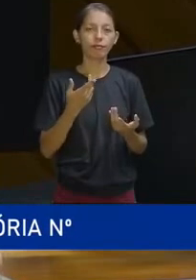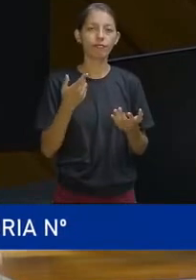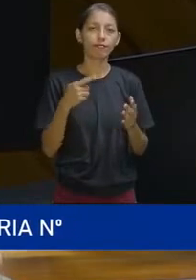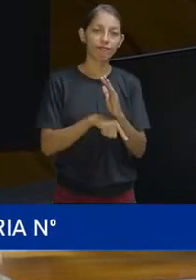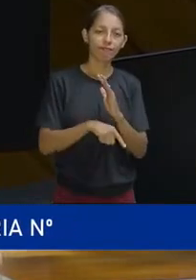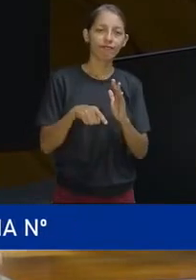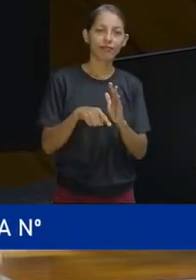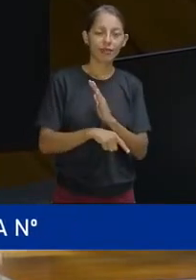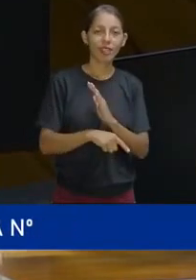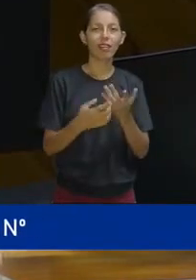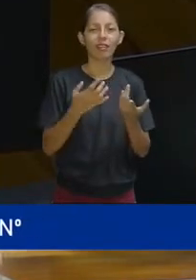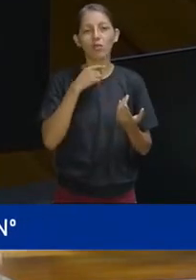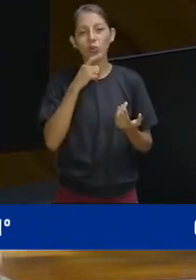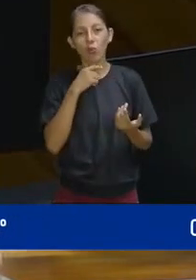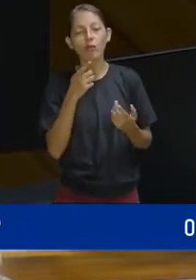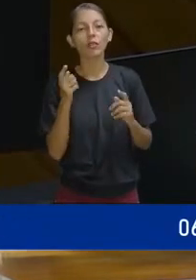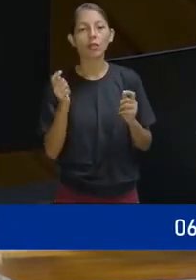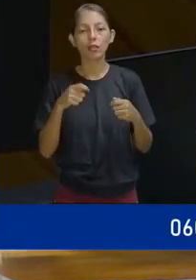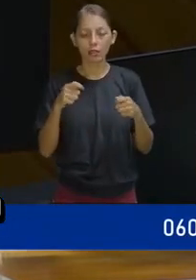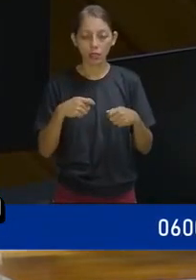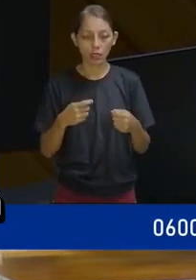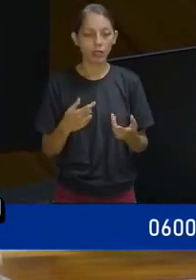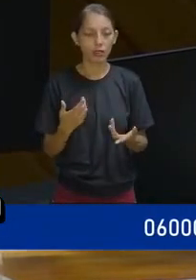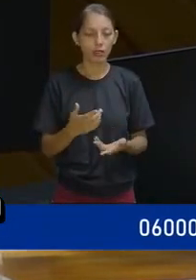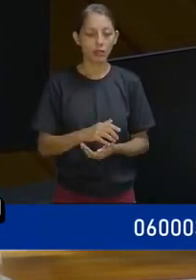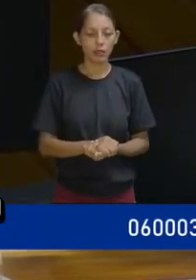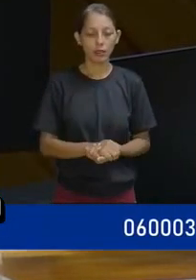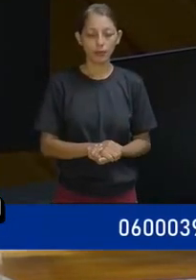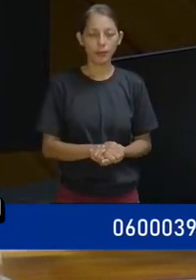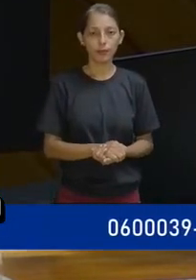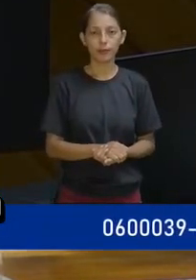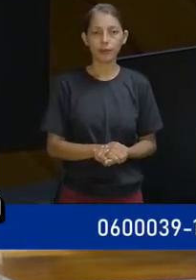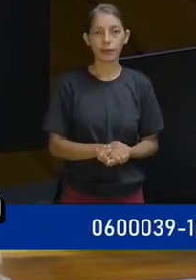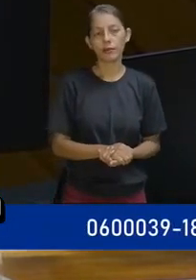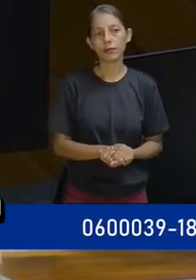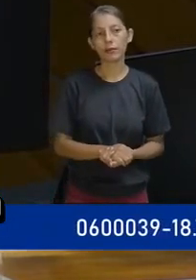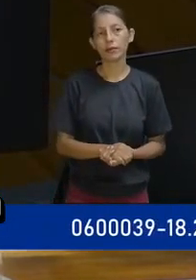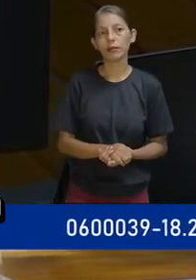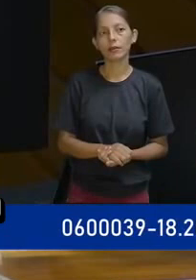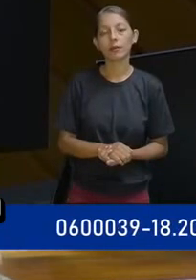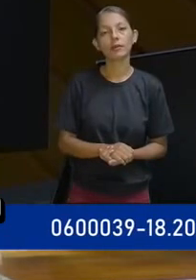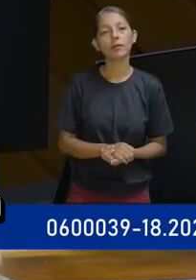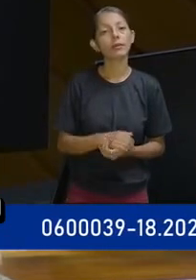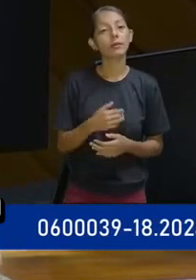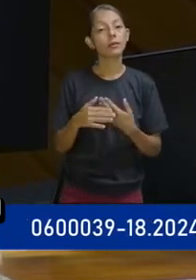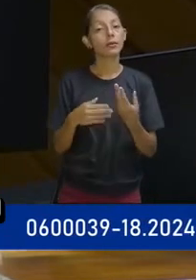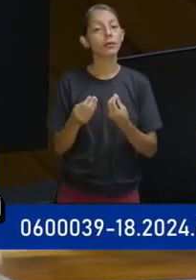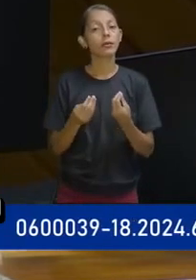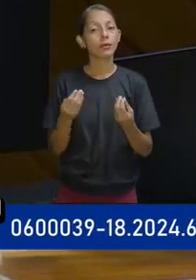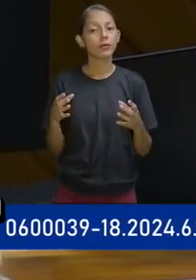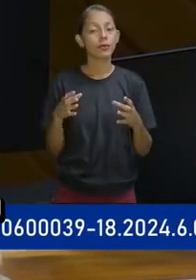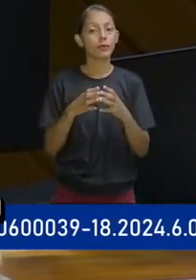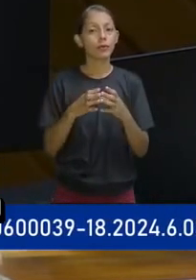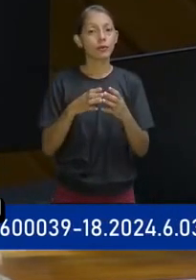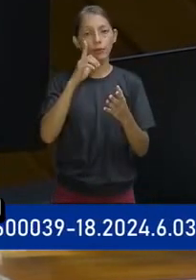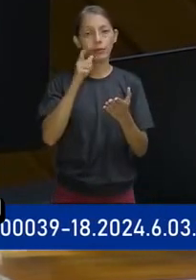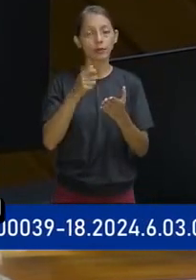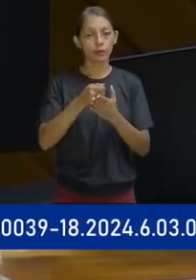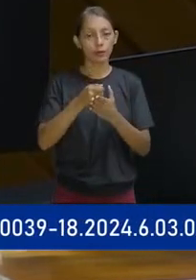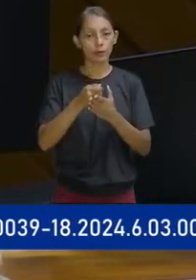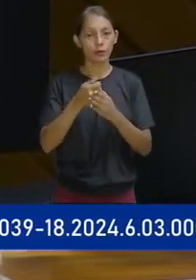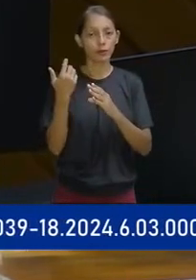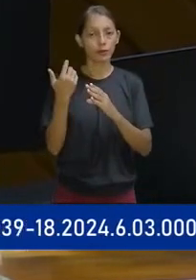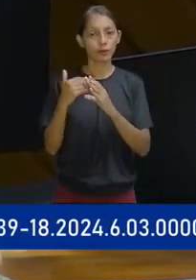decisões judiciais pela via difusa, nos próprios autos, em que proferidas de modo que a discussão proposta acerca da inconstitucionalidade